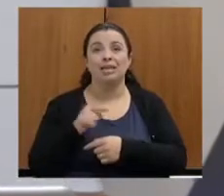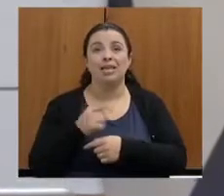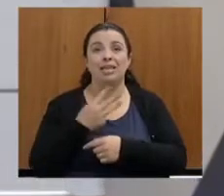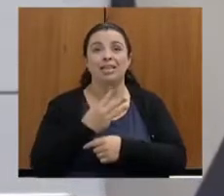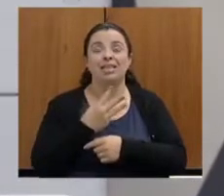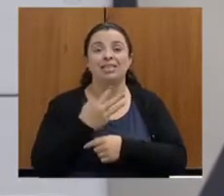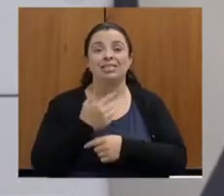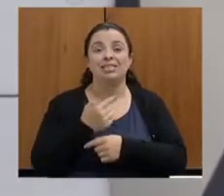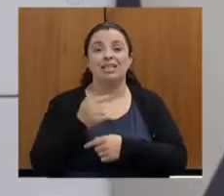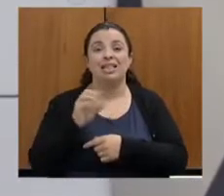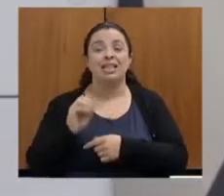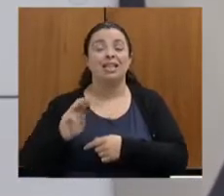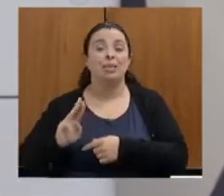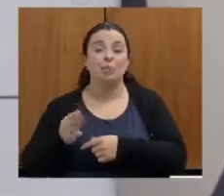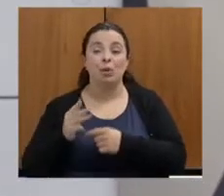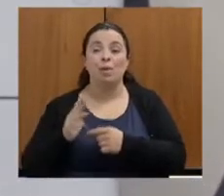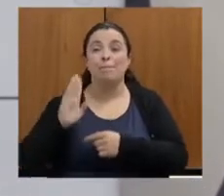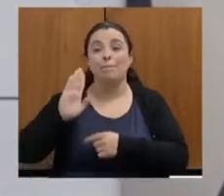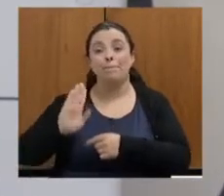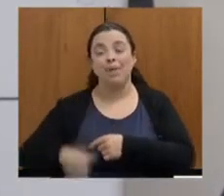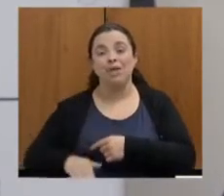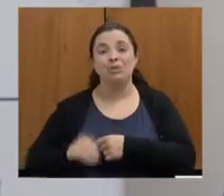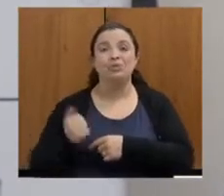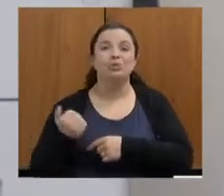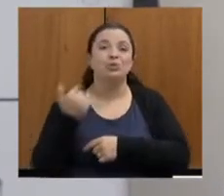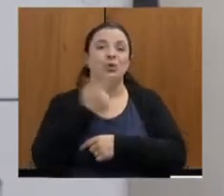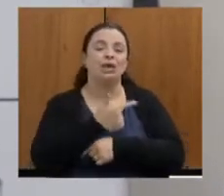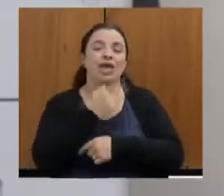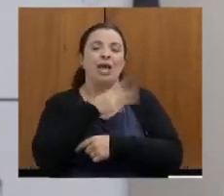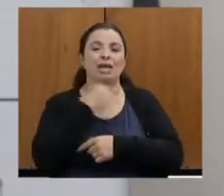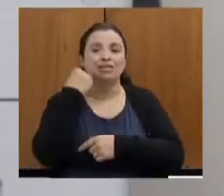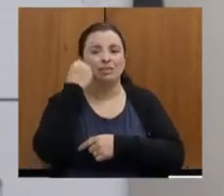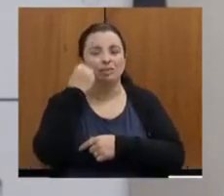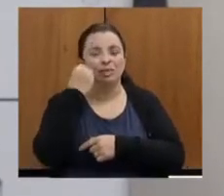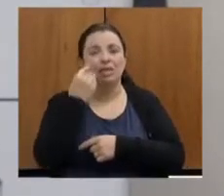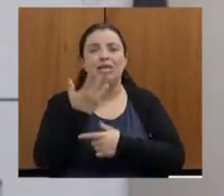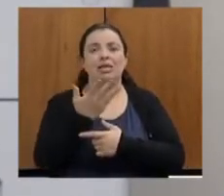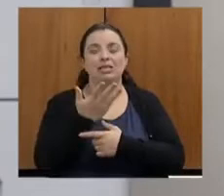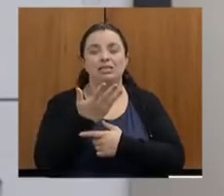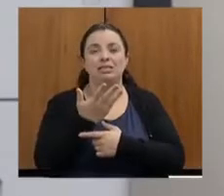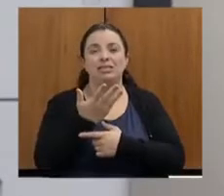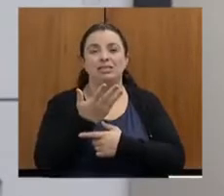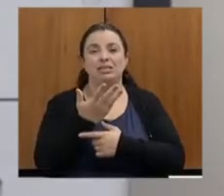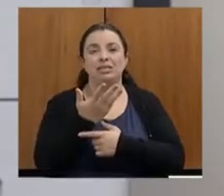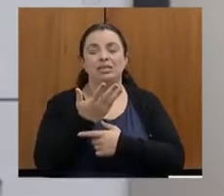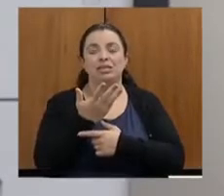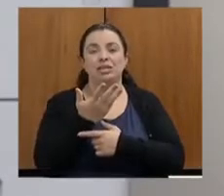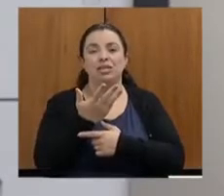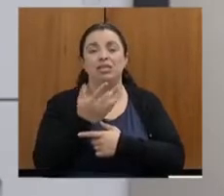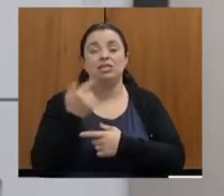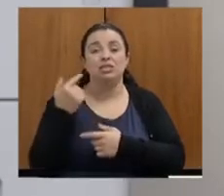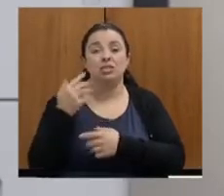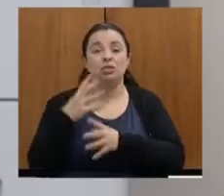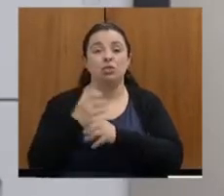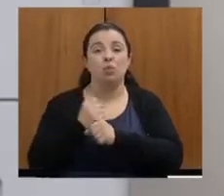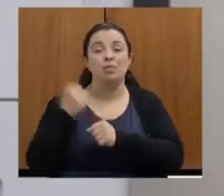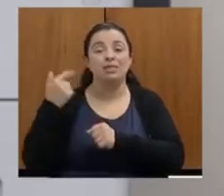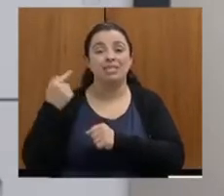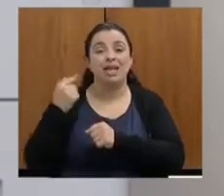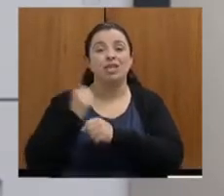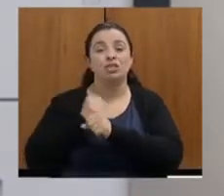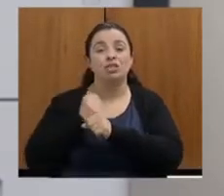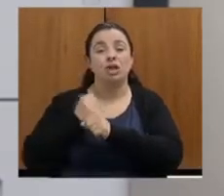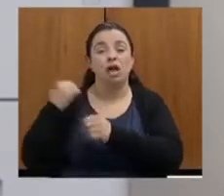menor do que esse da experiência de ser atingido né durante se atingir de se atingir 17 anos né então é isso que a gente tá